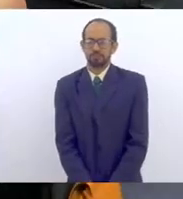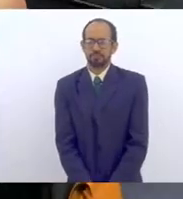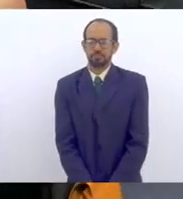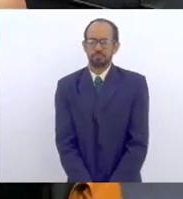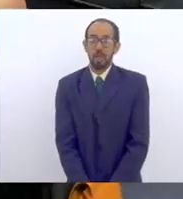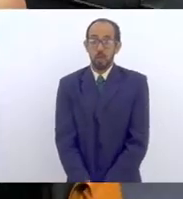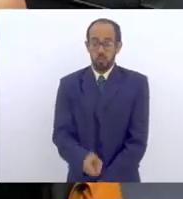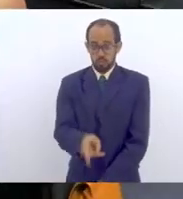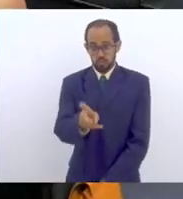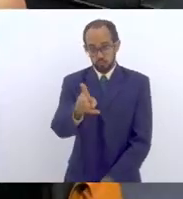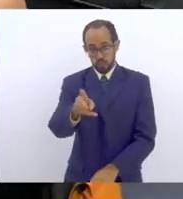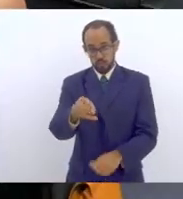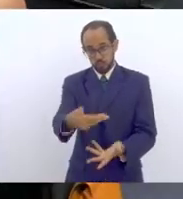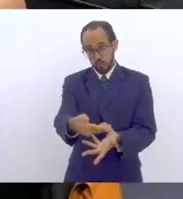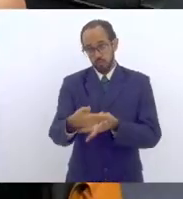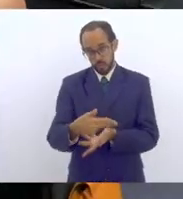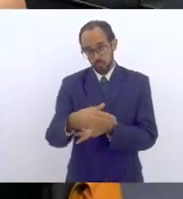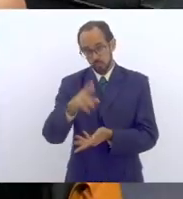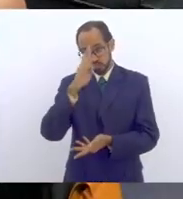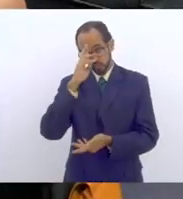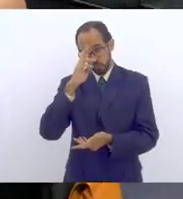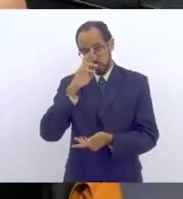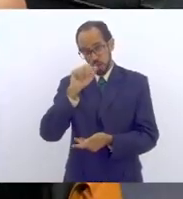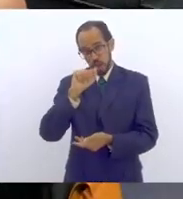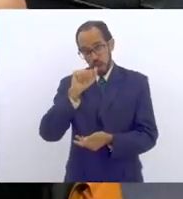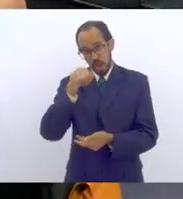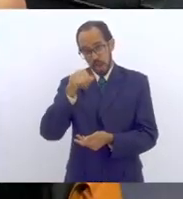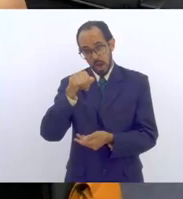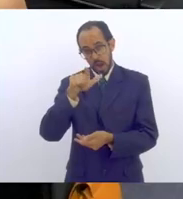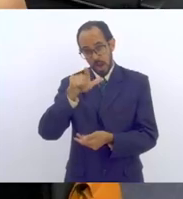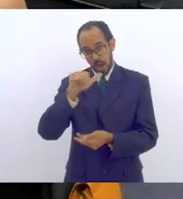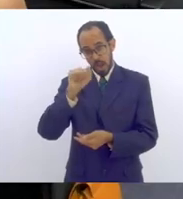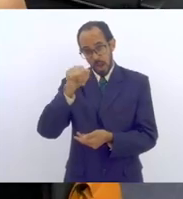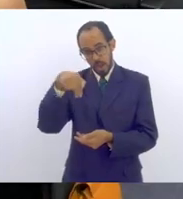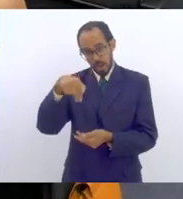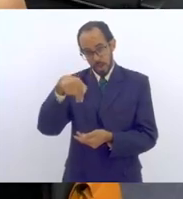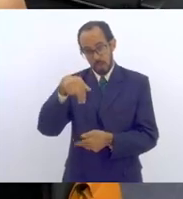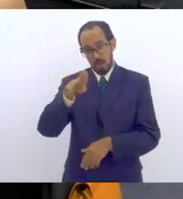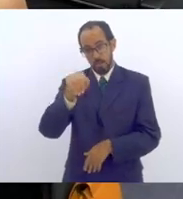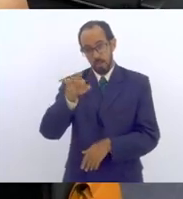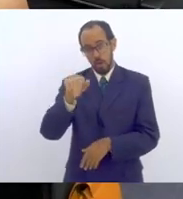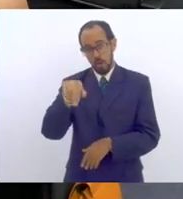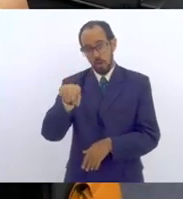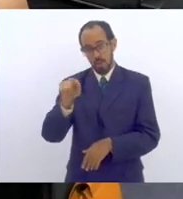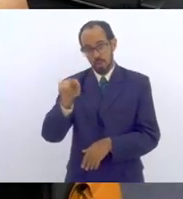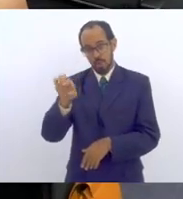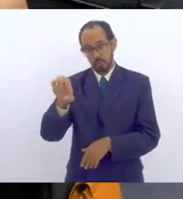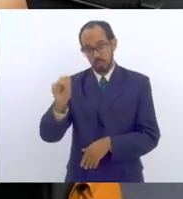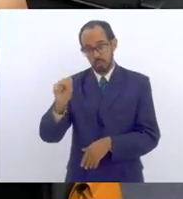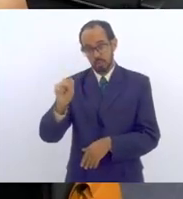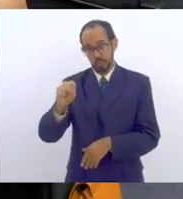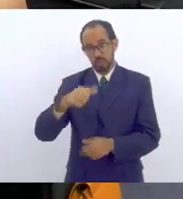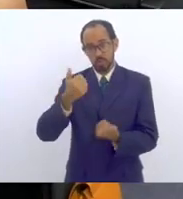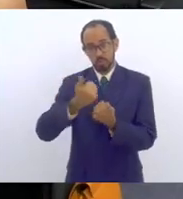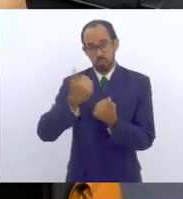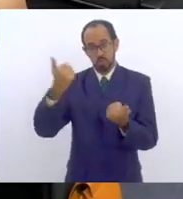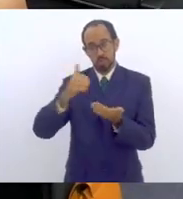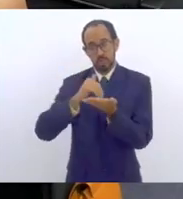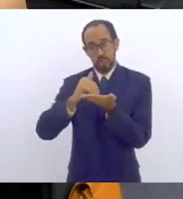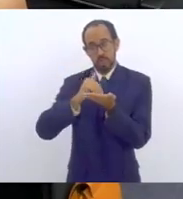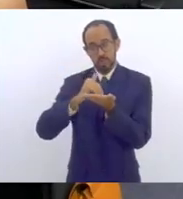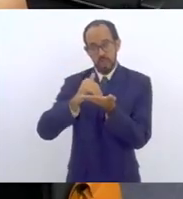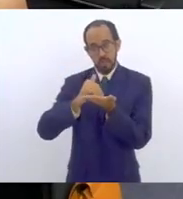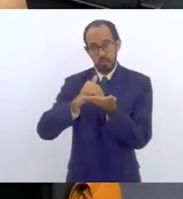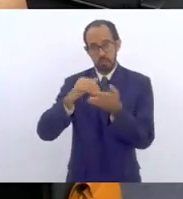dando prosseguimento convidamos o senhor Alan Borges Nogueira subsecretário de iluminação pública da secretaria